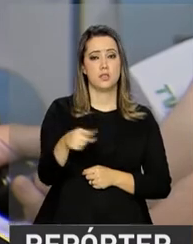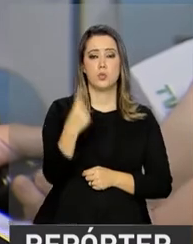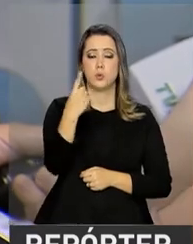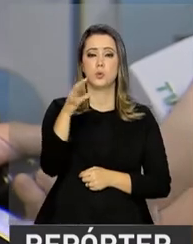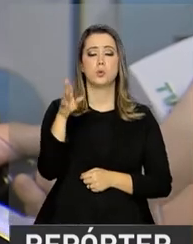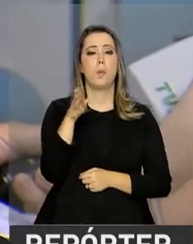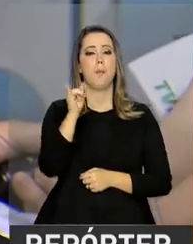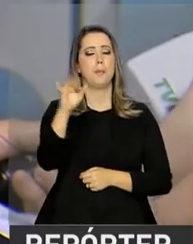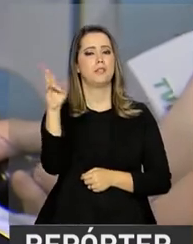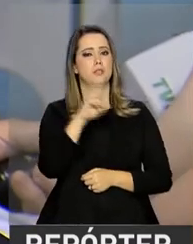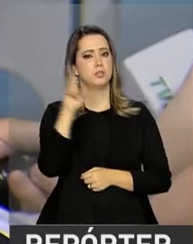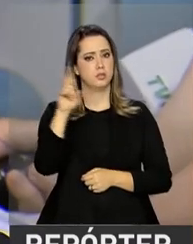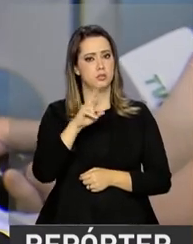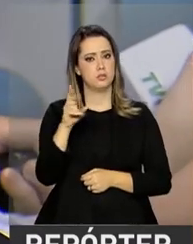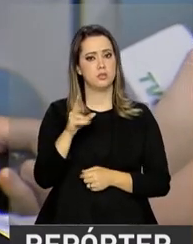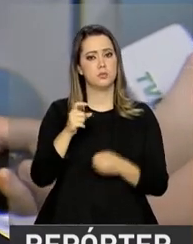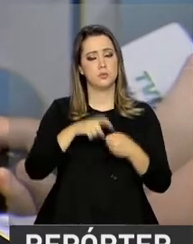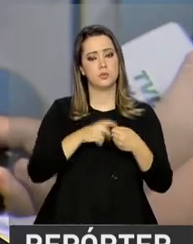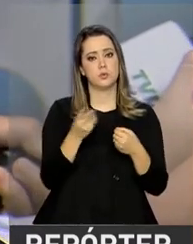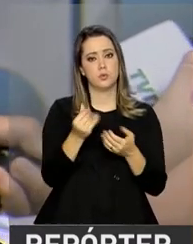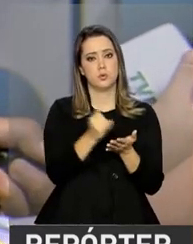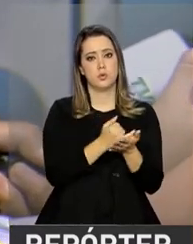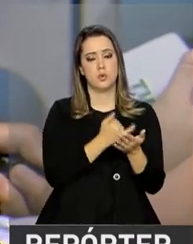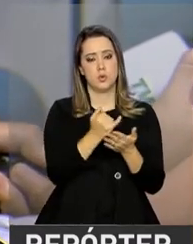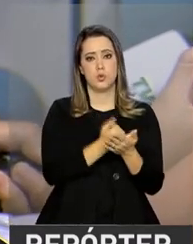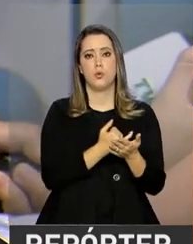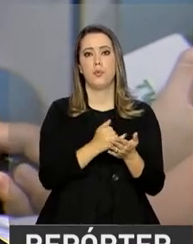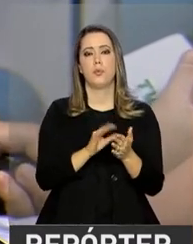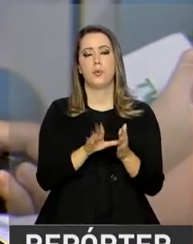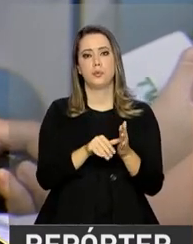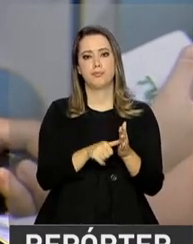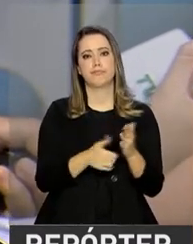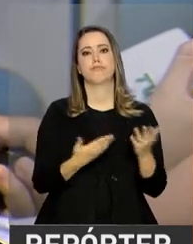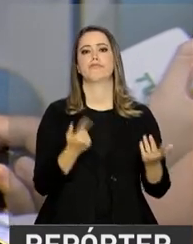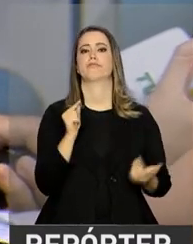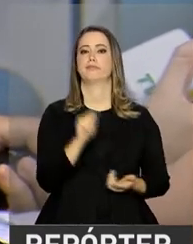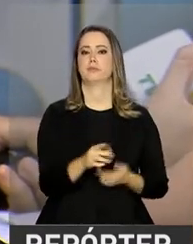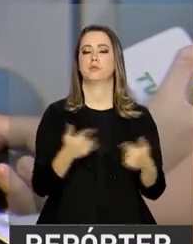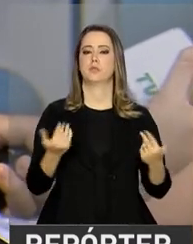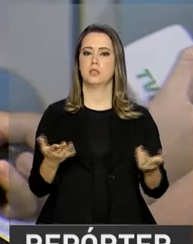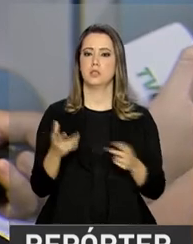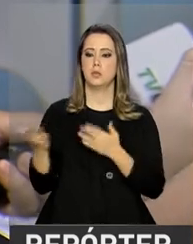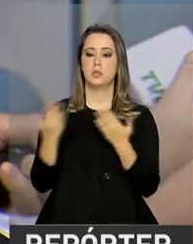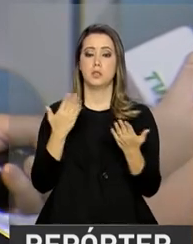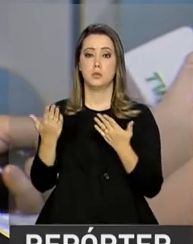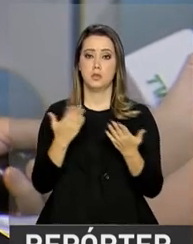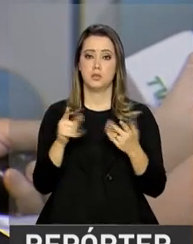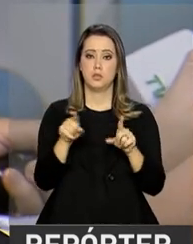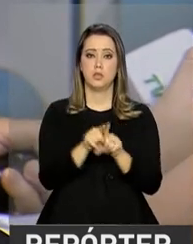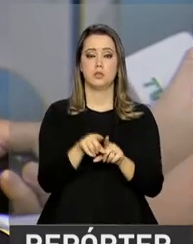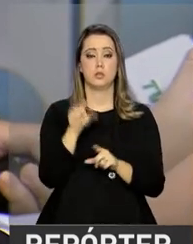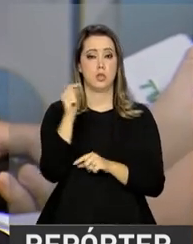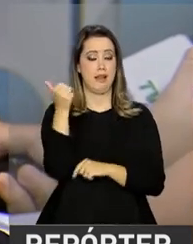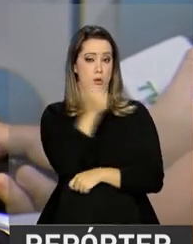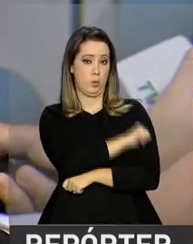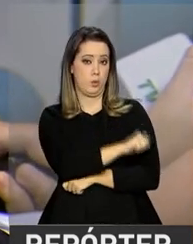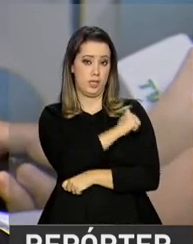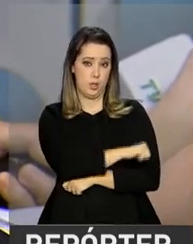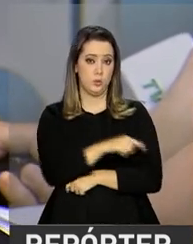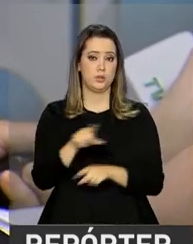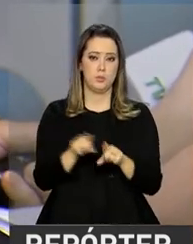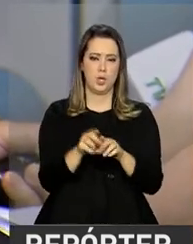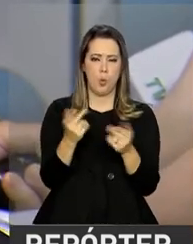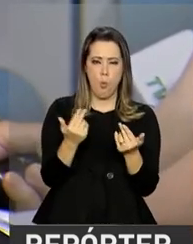bilhões de de recuperação de crédito tributário temos uma operação que é muito parecido com lava jato que aquele corte no rio de janeiro e já estamos com um